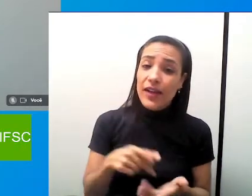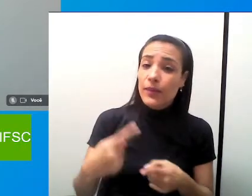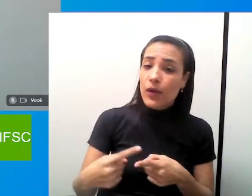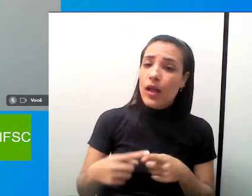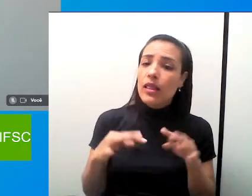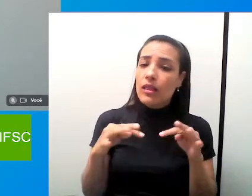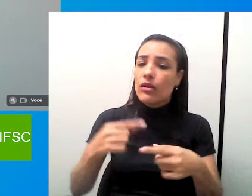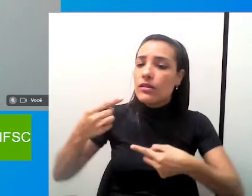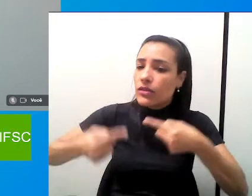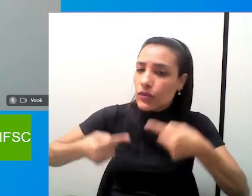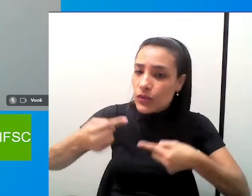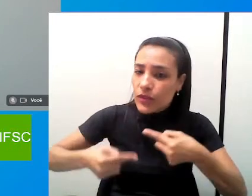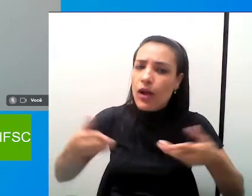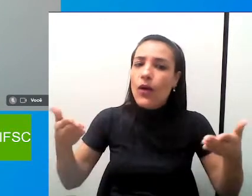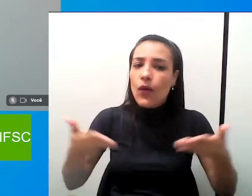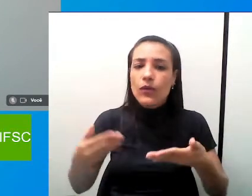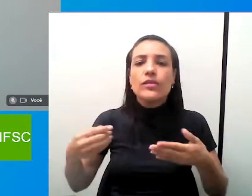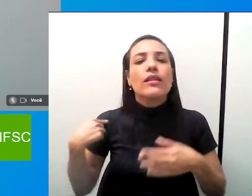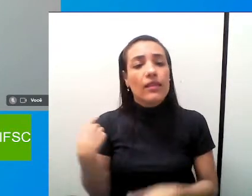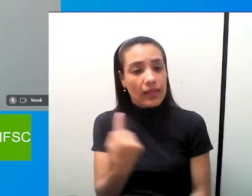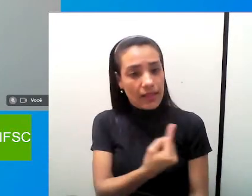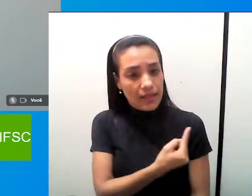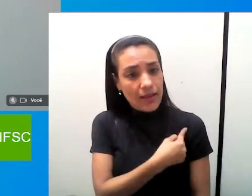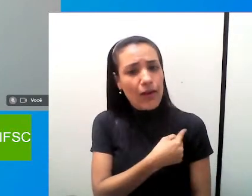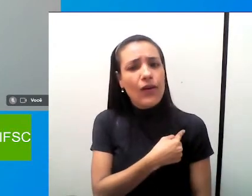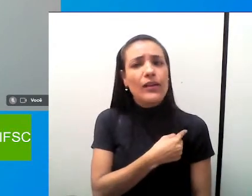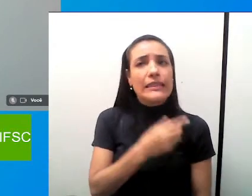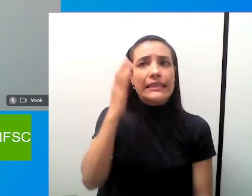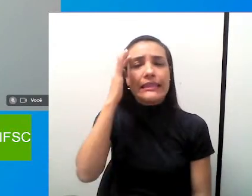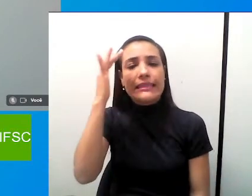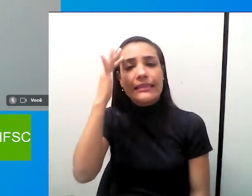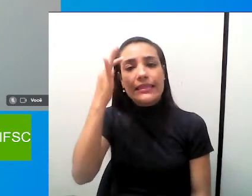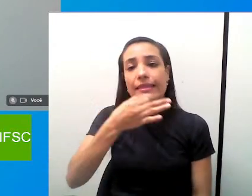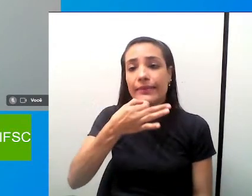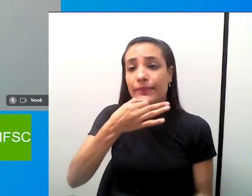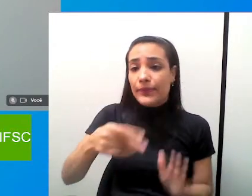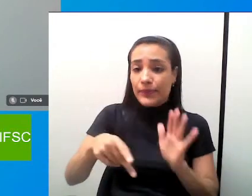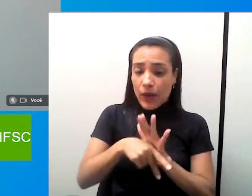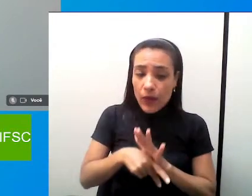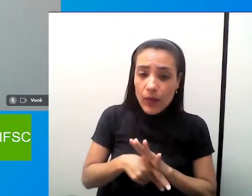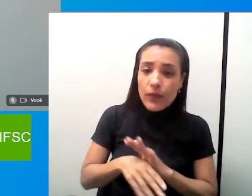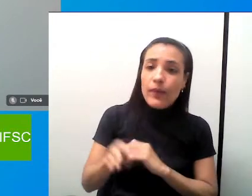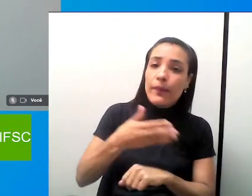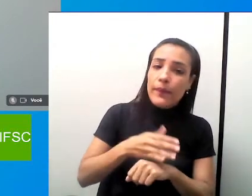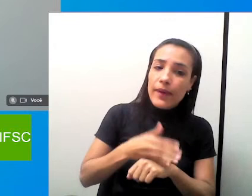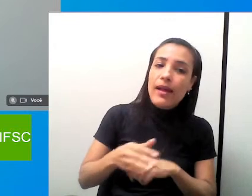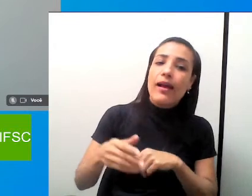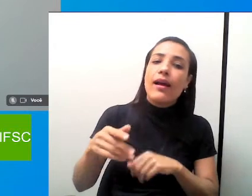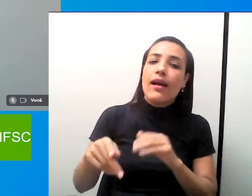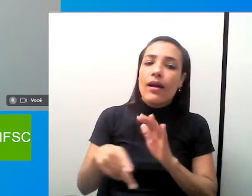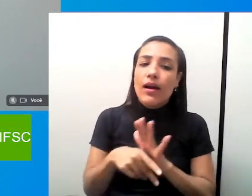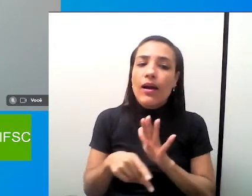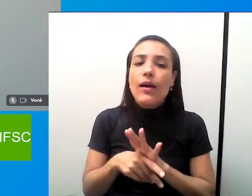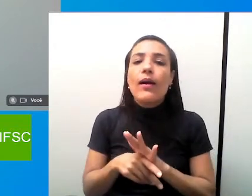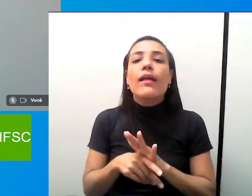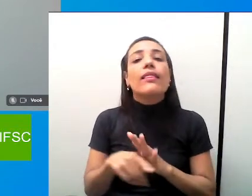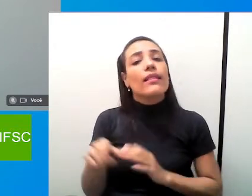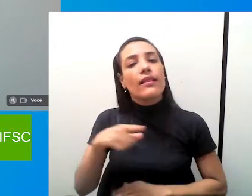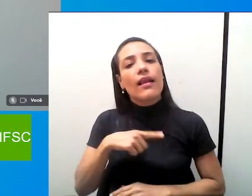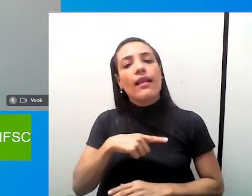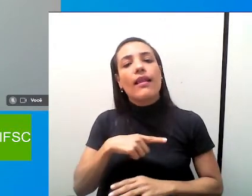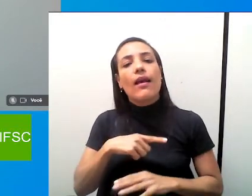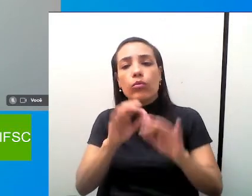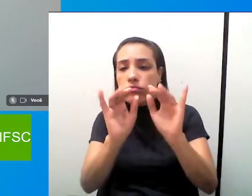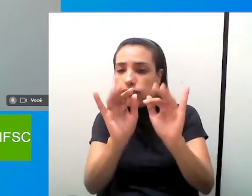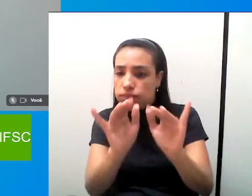aqui, todos nós temos uma teoria e uma prática, né? Existe o que está escrito nos nossos PPCs de curso